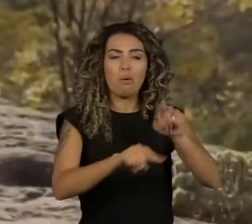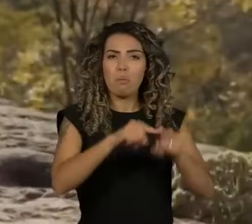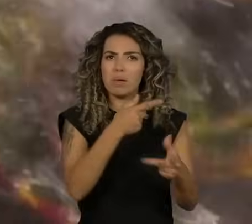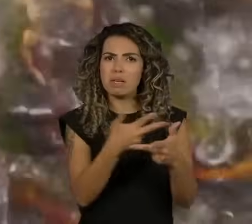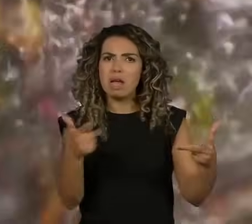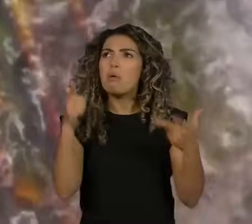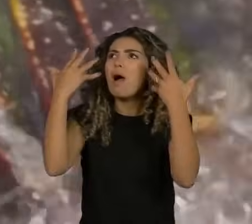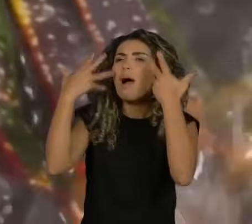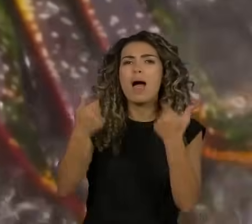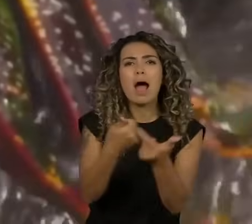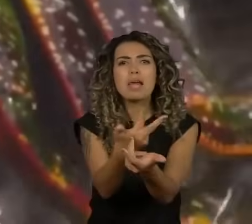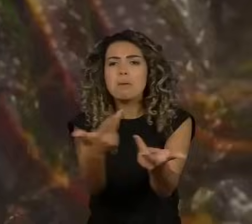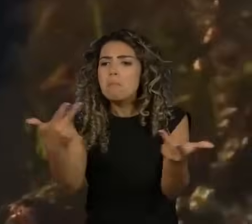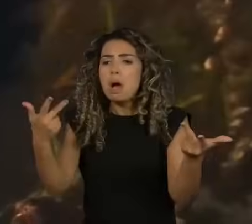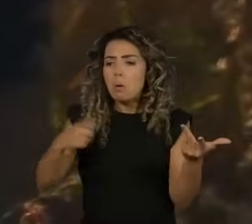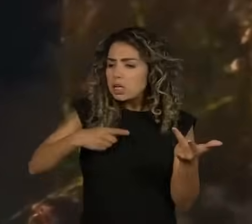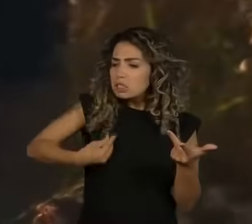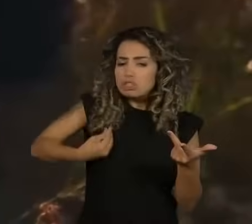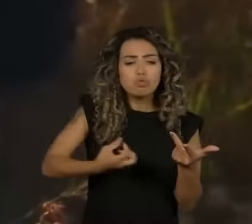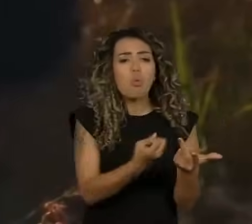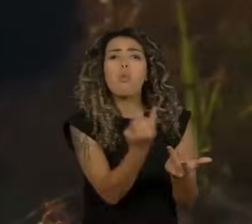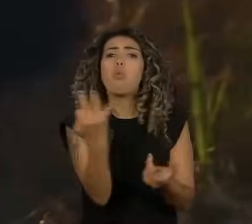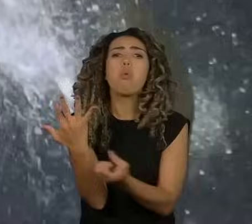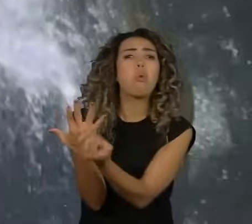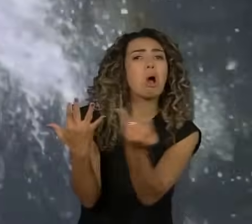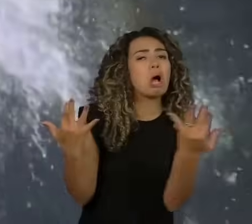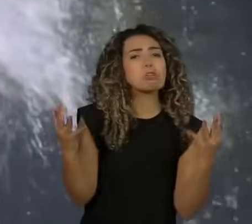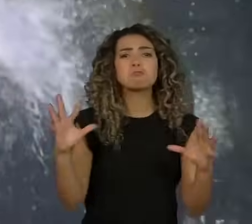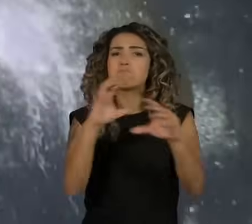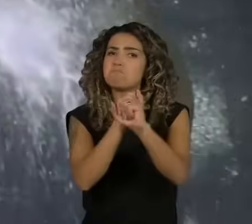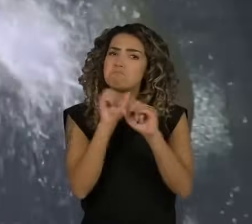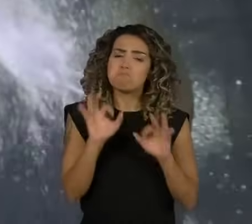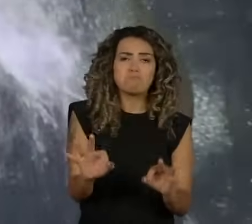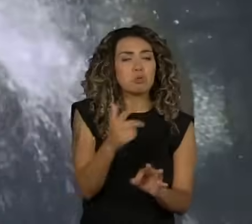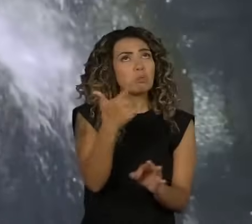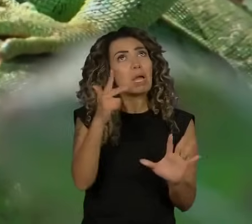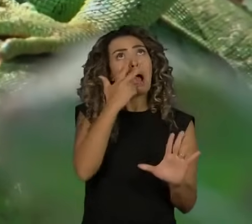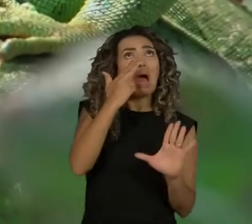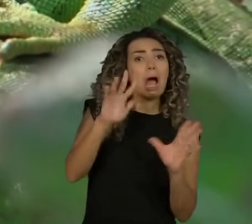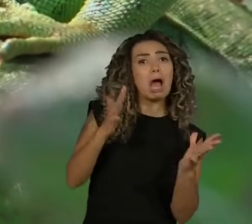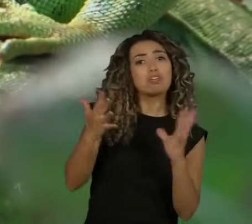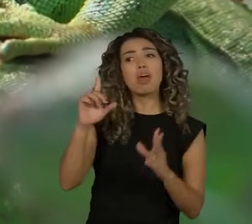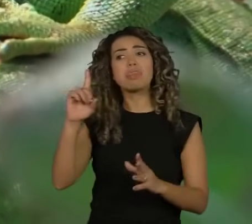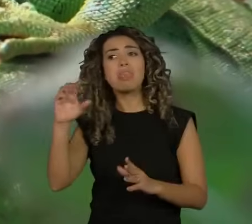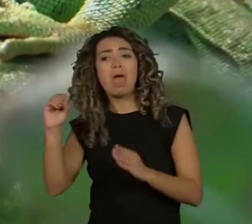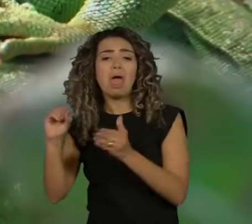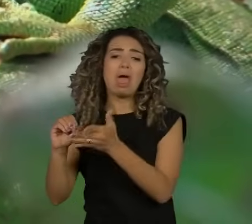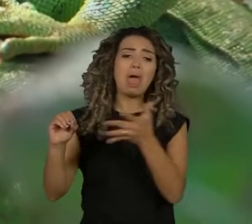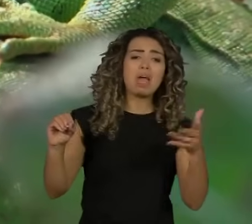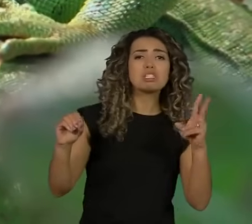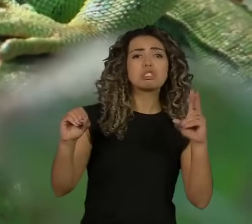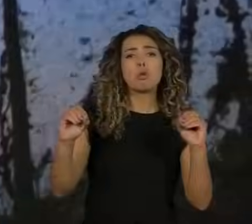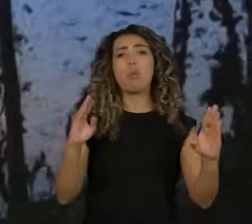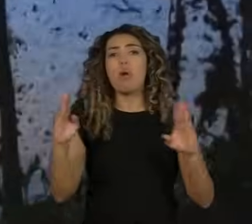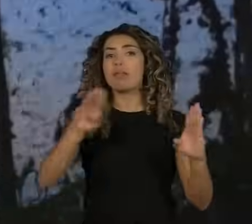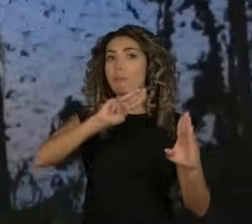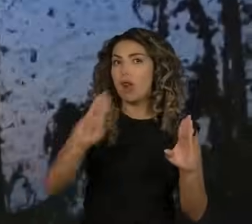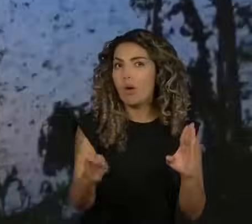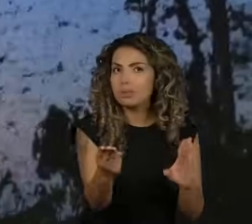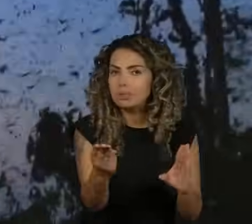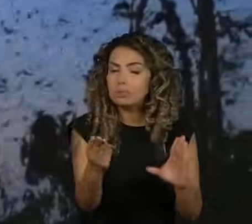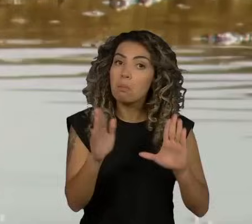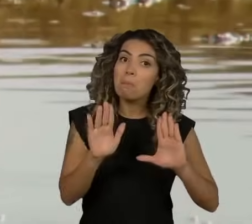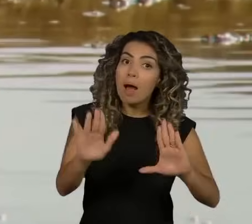no mundo. As estimativas variam entre 10 e 50 milhões, mas até agora os cientistas